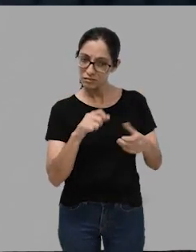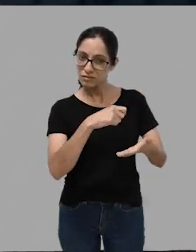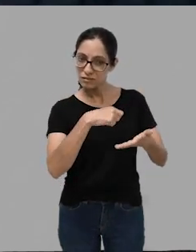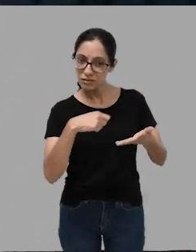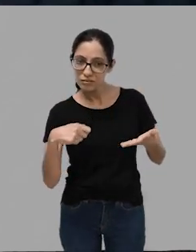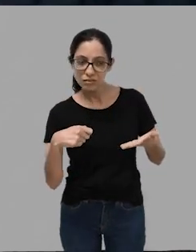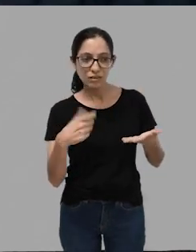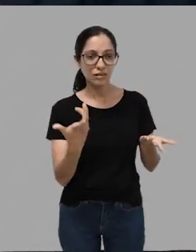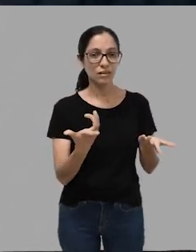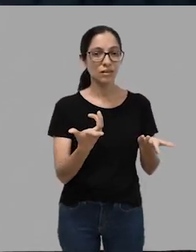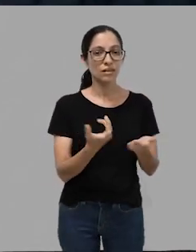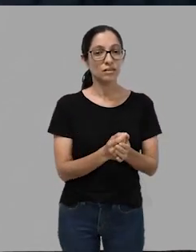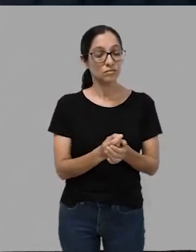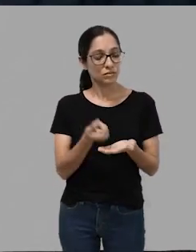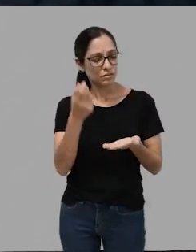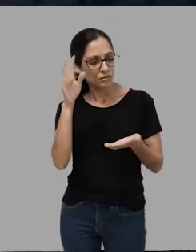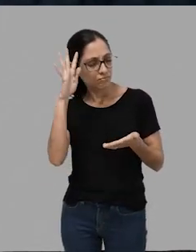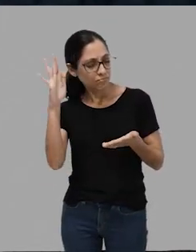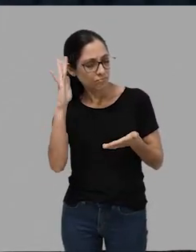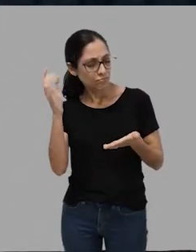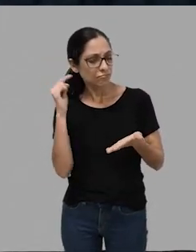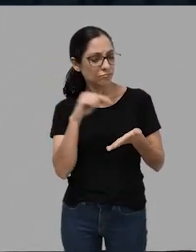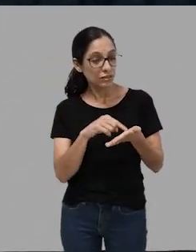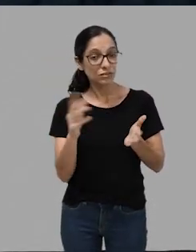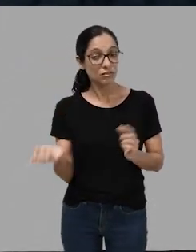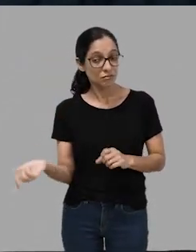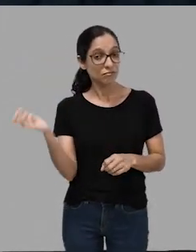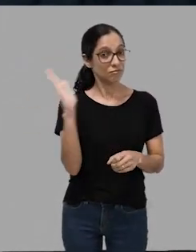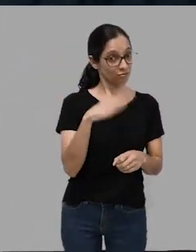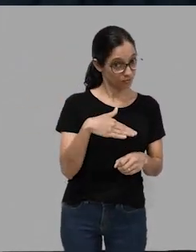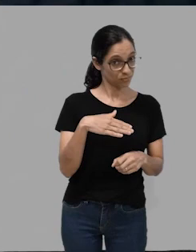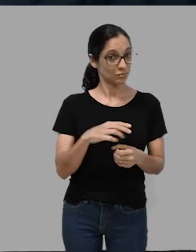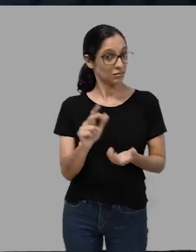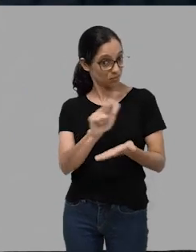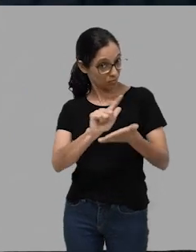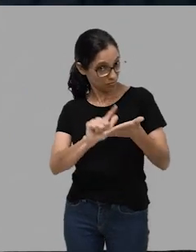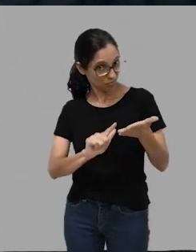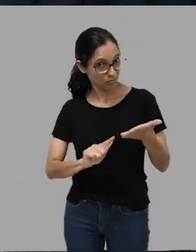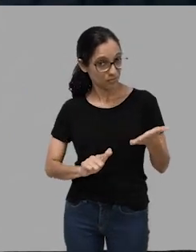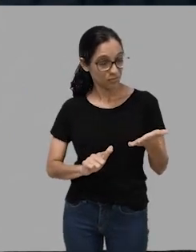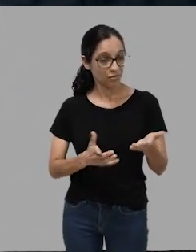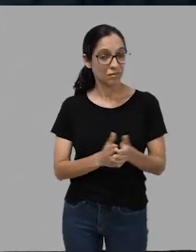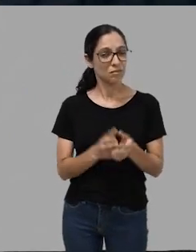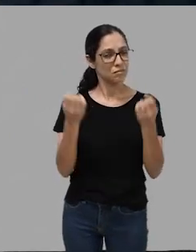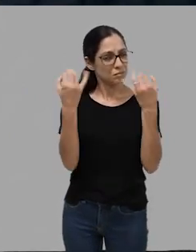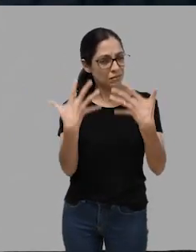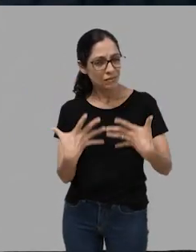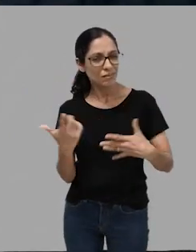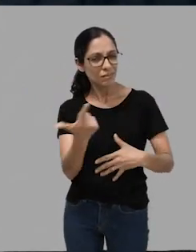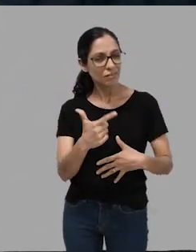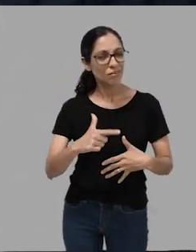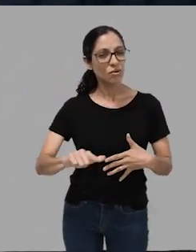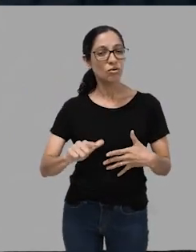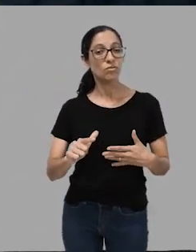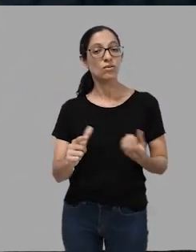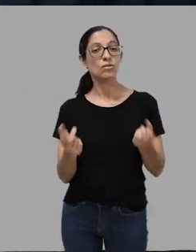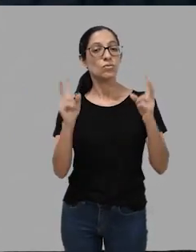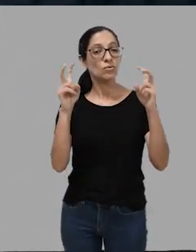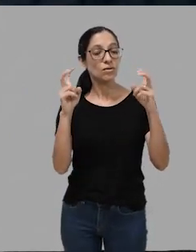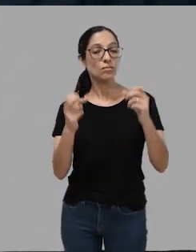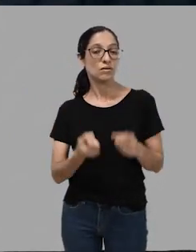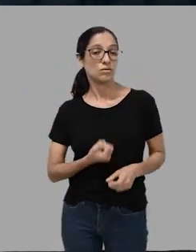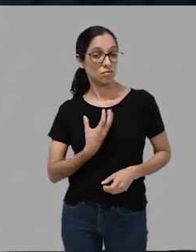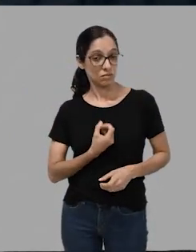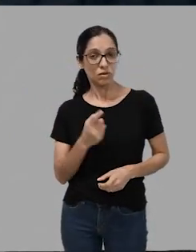reproduza os seus pensamentos e vamos para nossa aula de literatura Ainda vamos falar mais uma vez de trovadorismo